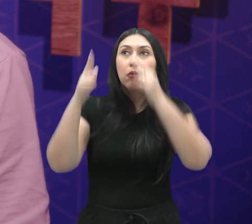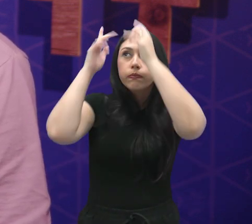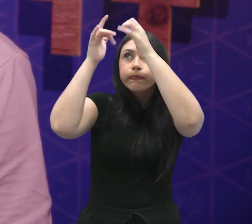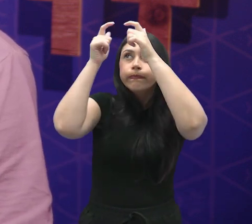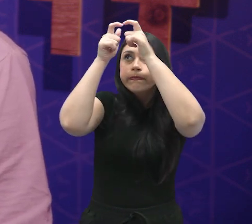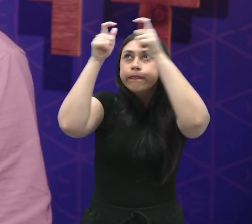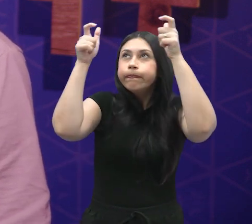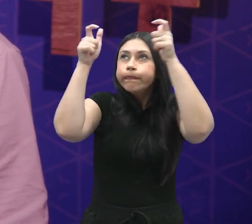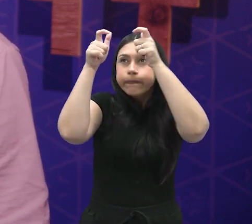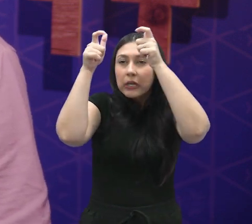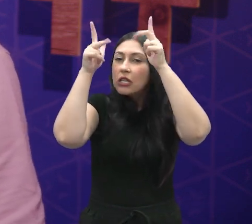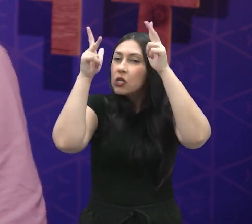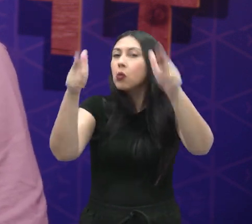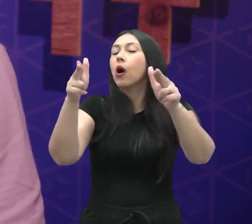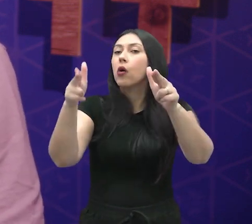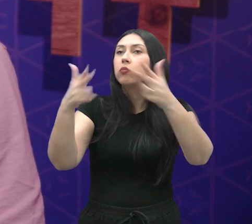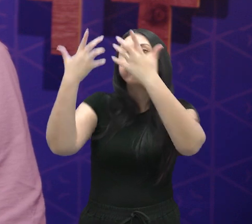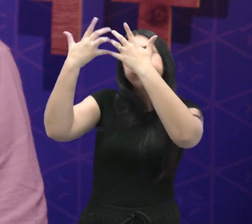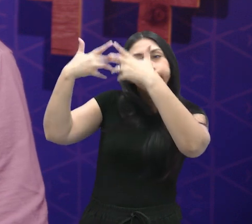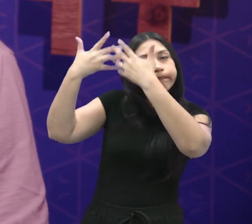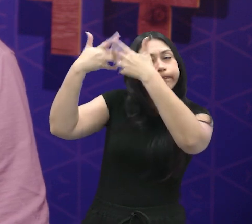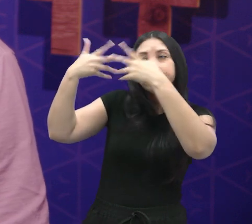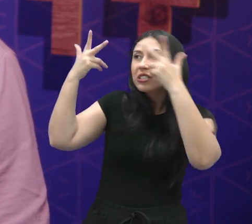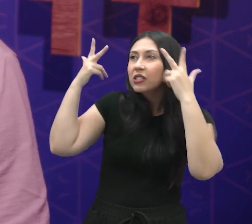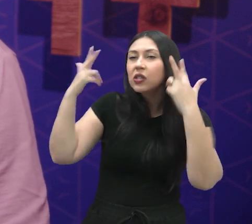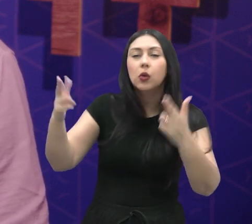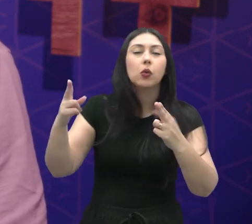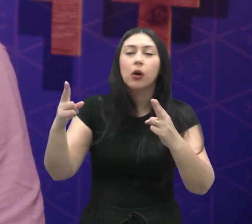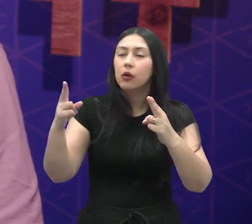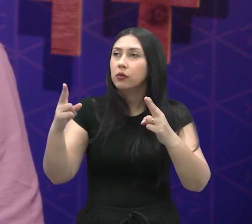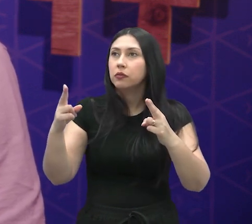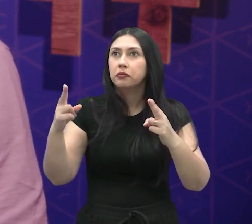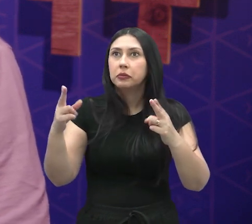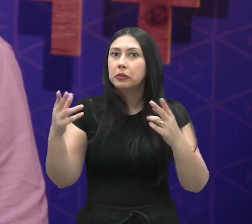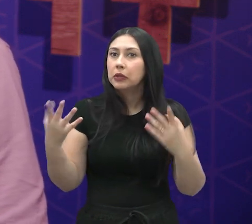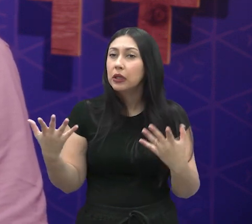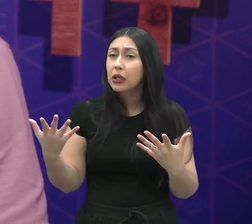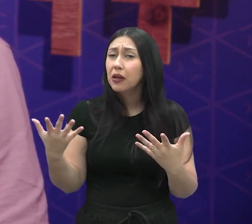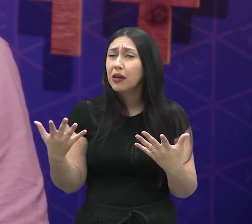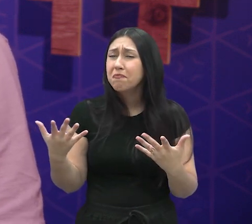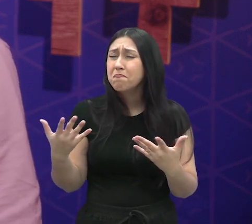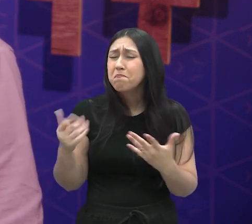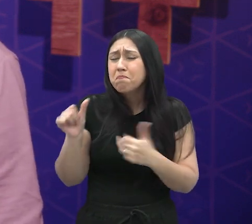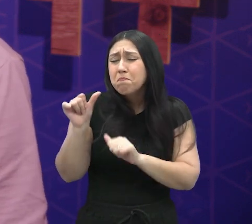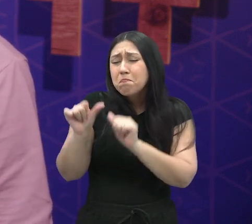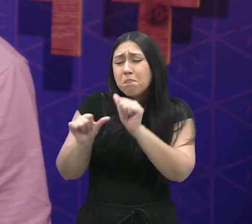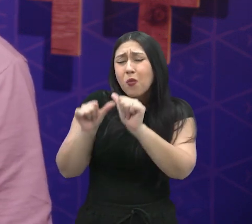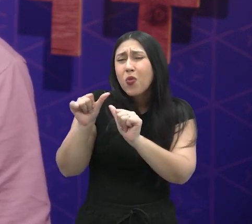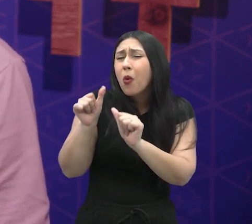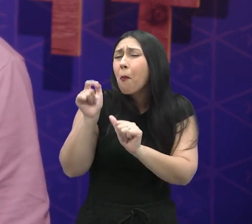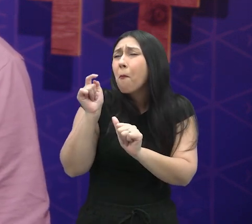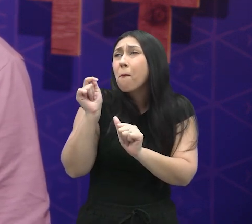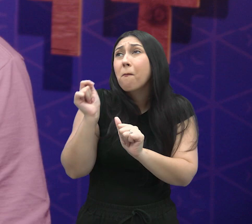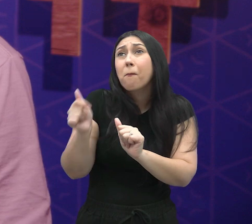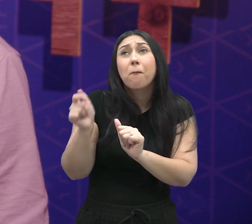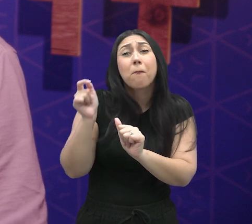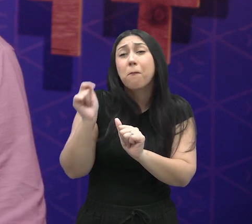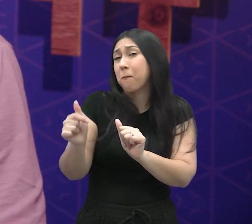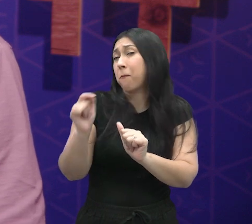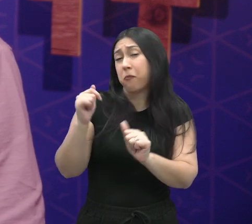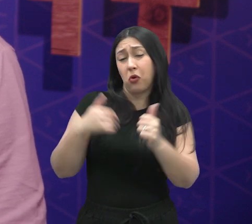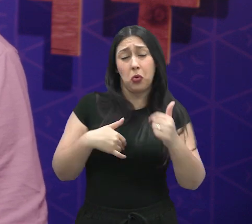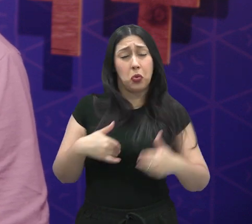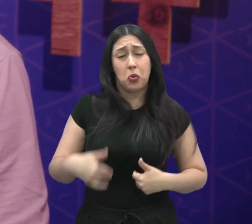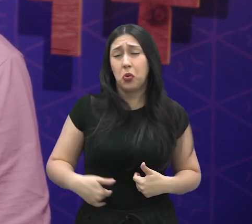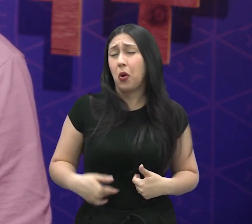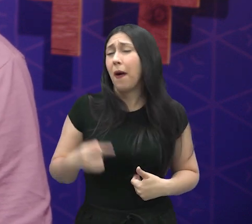o tamanho do cérebro, mesma coisa, capacidade cognitiva, mesma coisa, poucas coisas